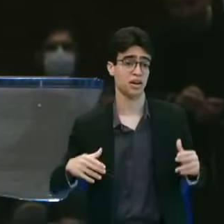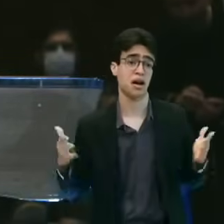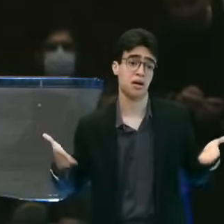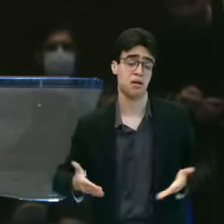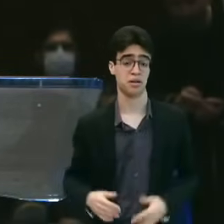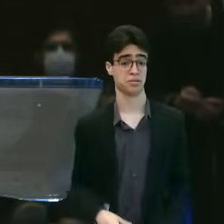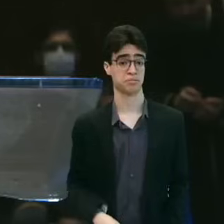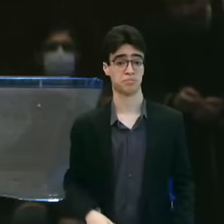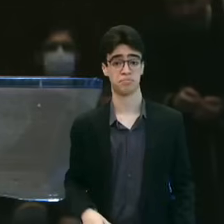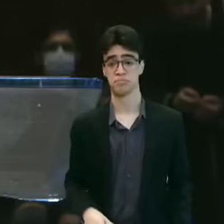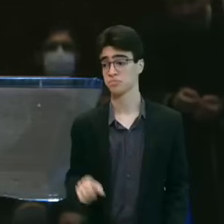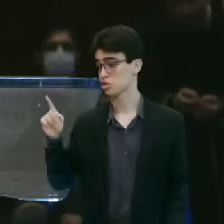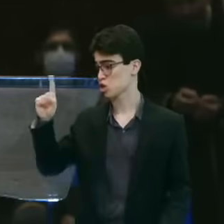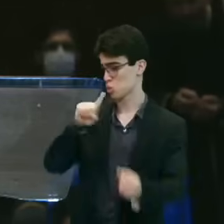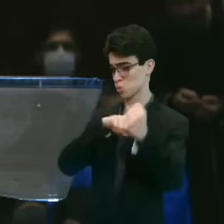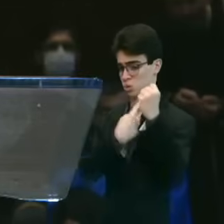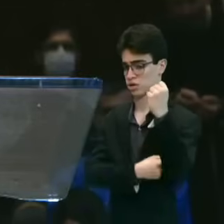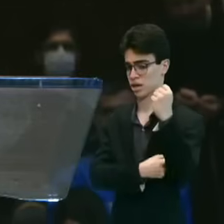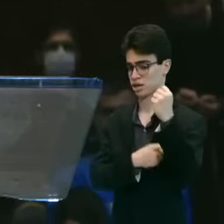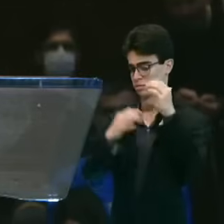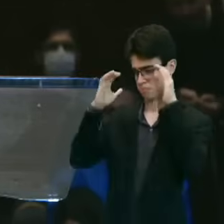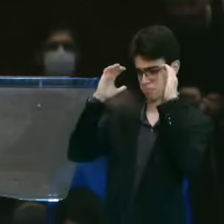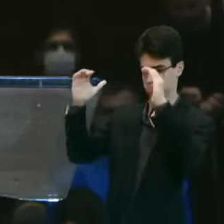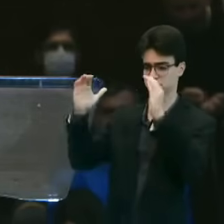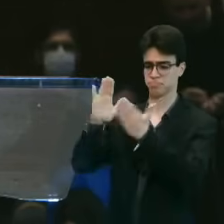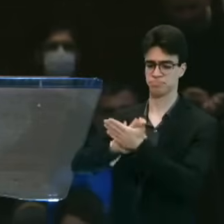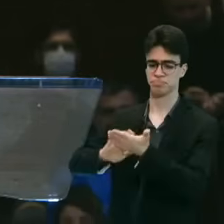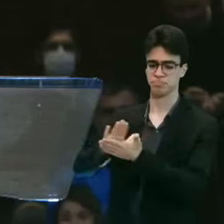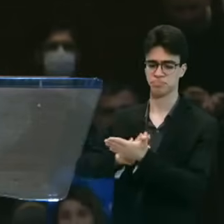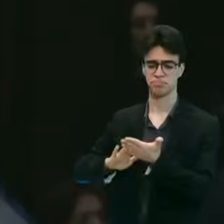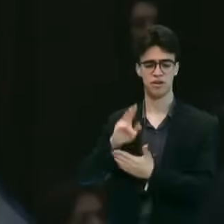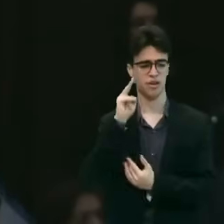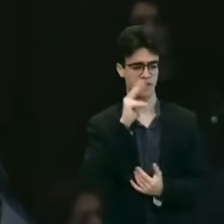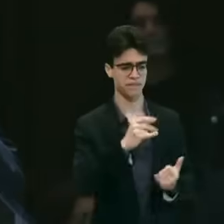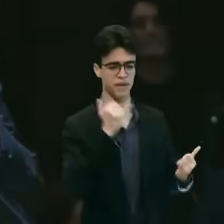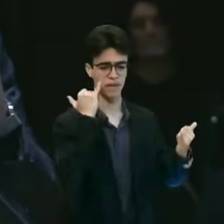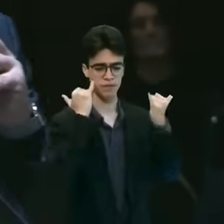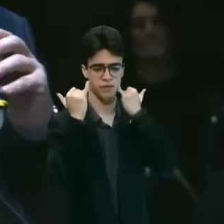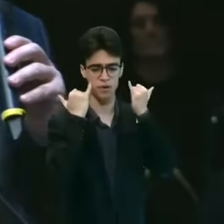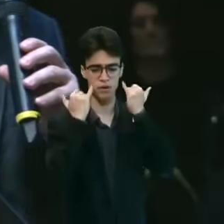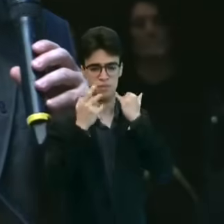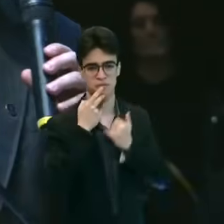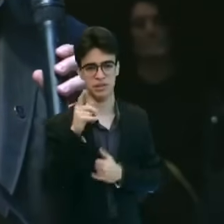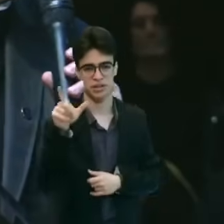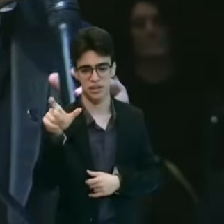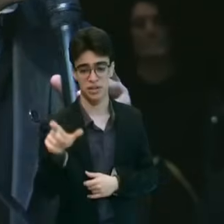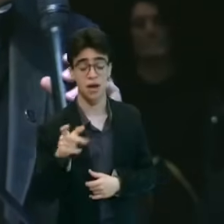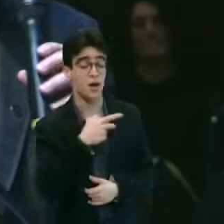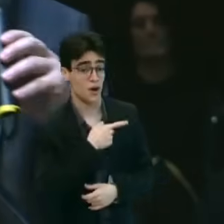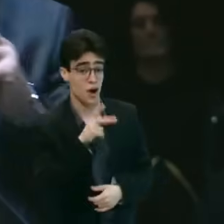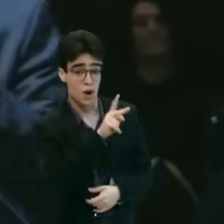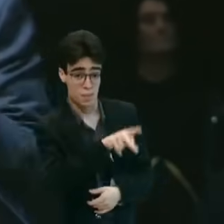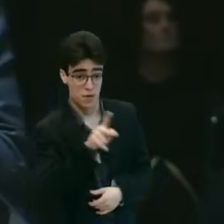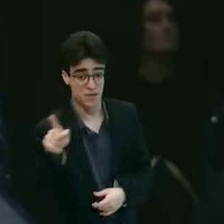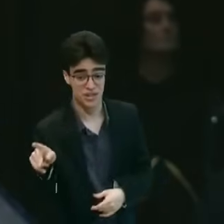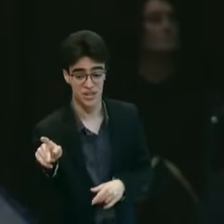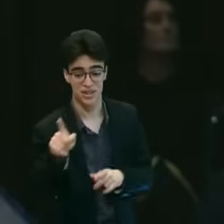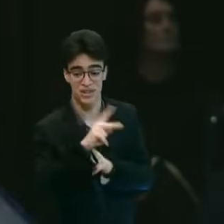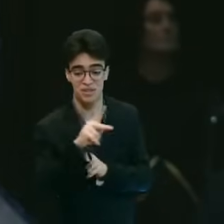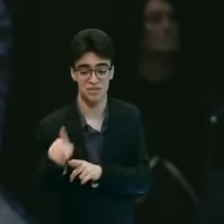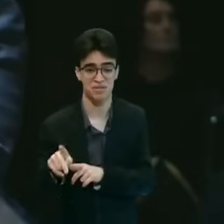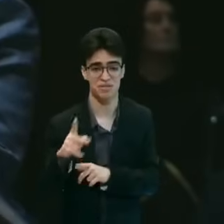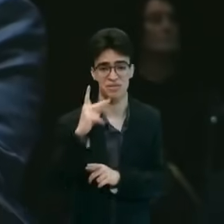A gente não respeita a autoridade, a gente vê notícia, não é? Falando do professor agora, de